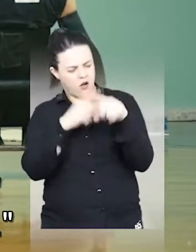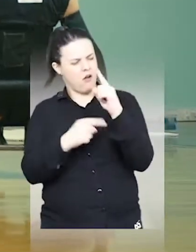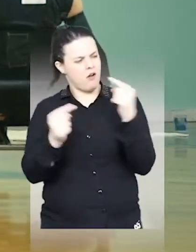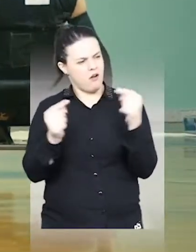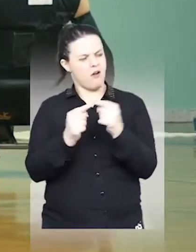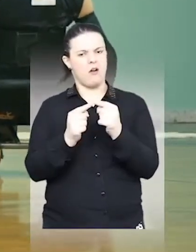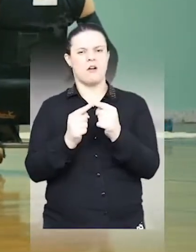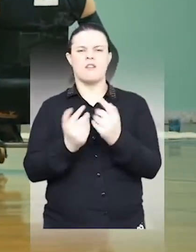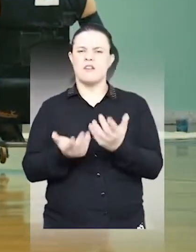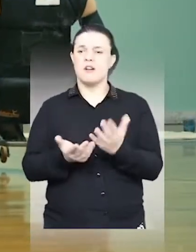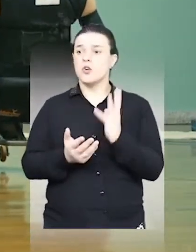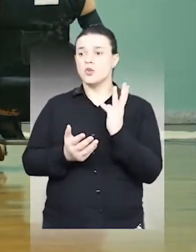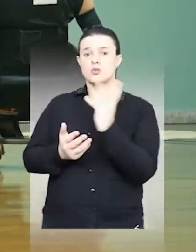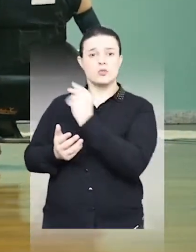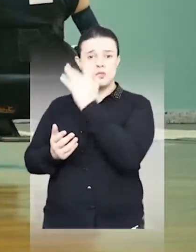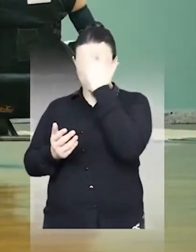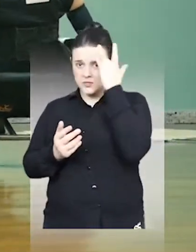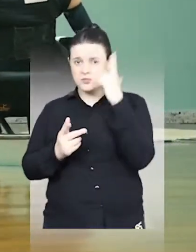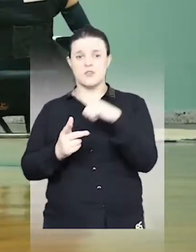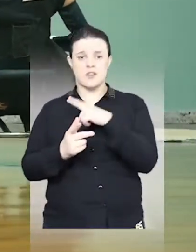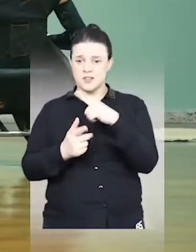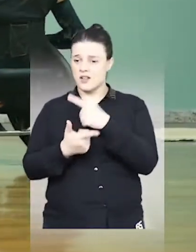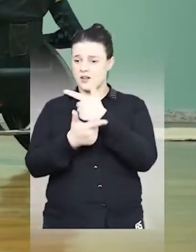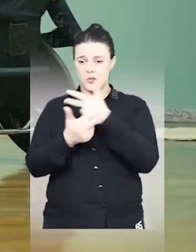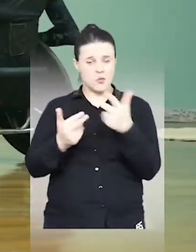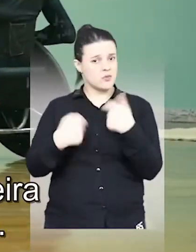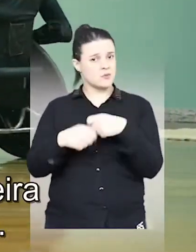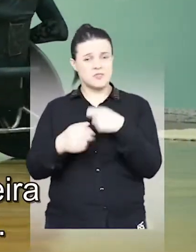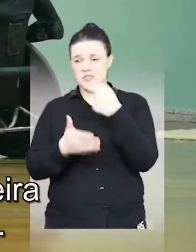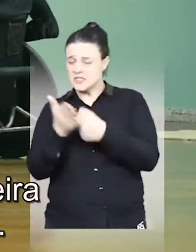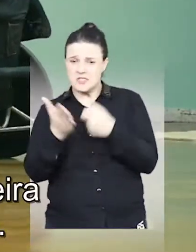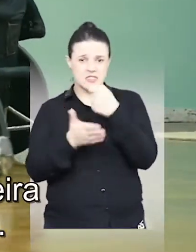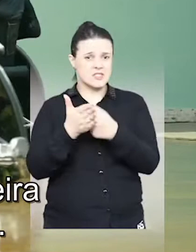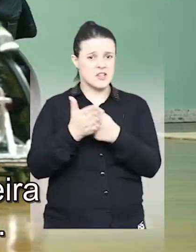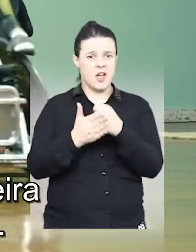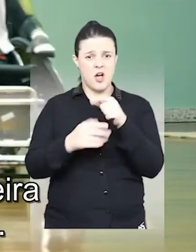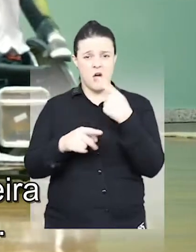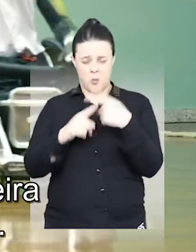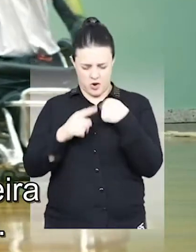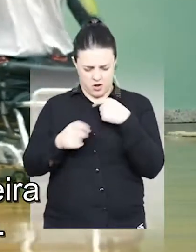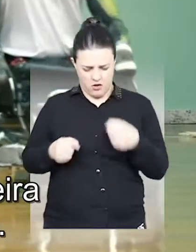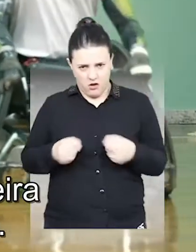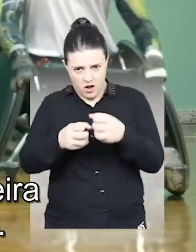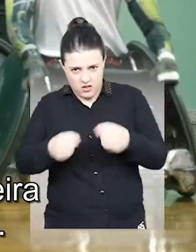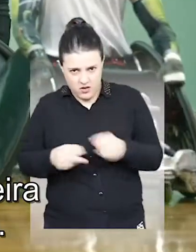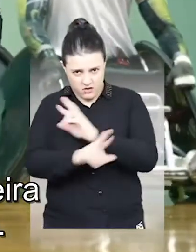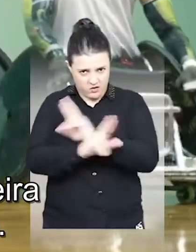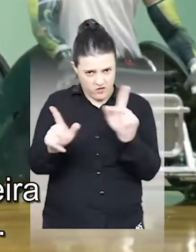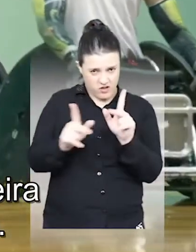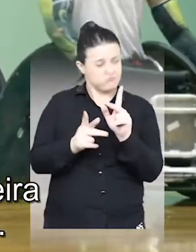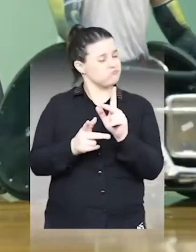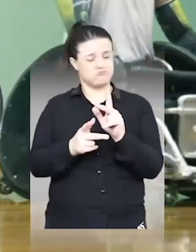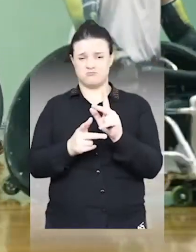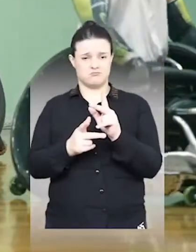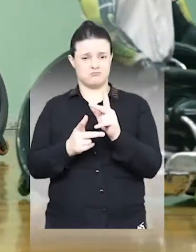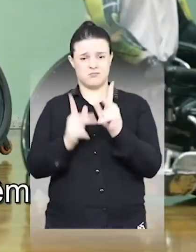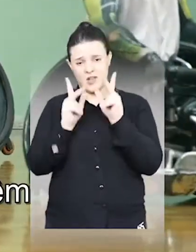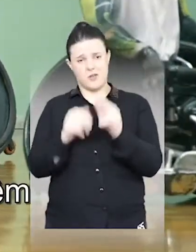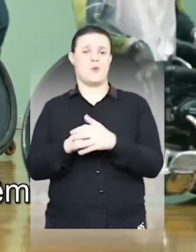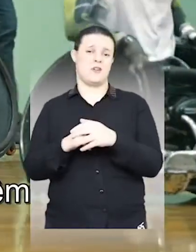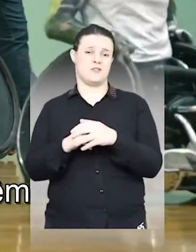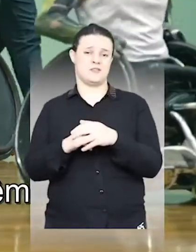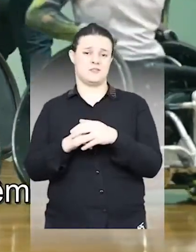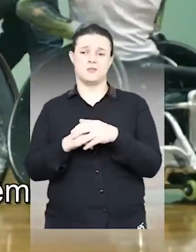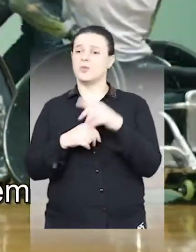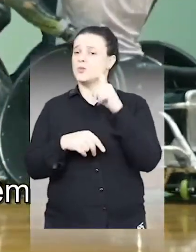Então, todo mundo tem um leão por dia para matar, né? Não é só porque a gente está numa cadeira de rodas que é diferente pra gente, né? Nosso